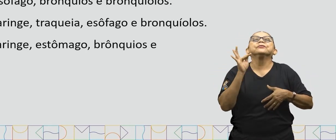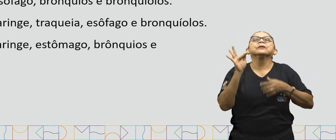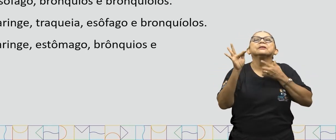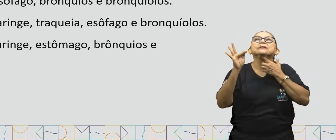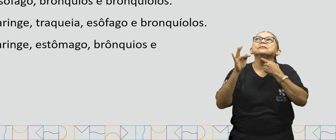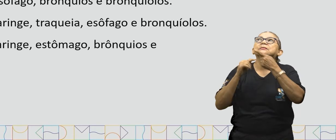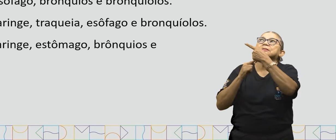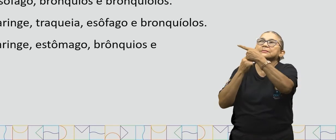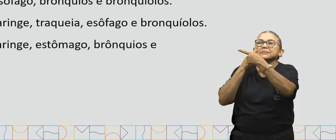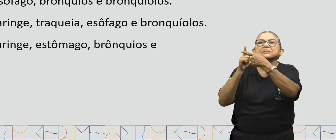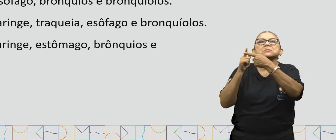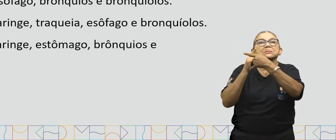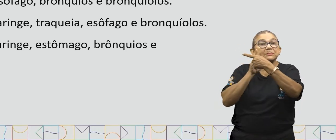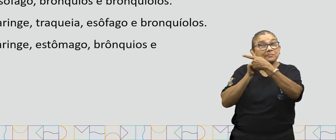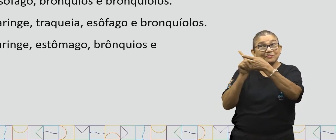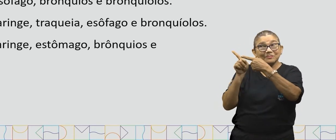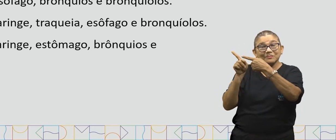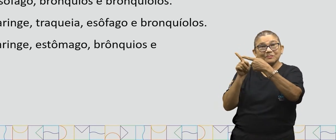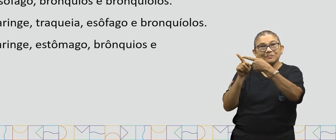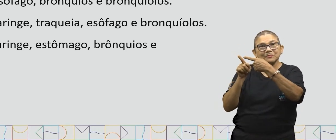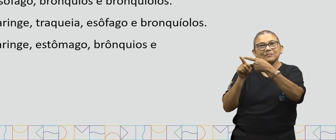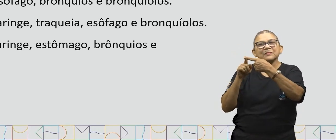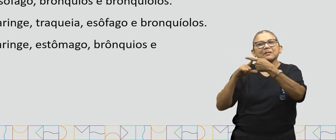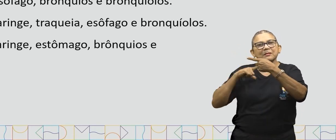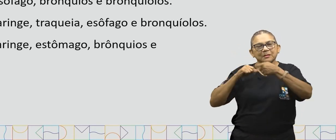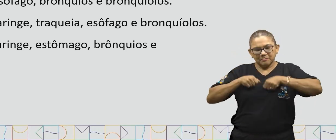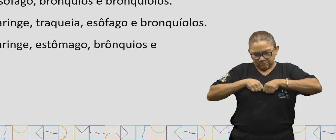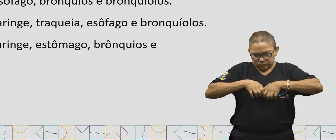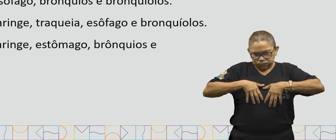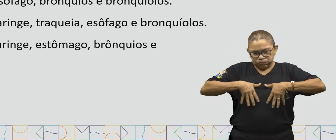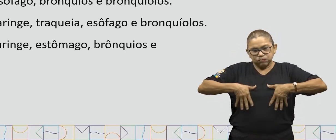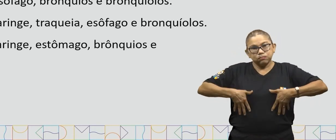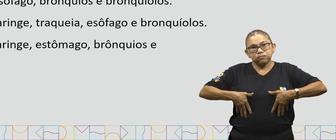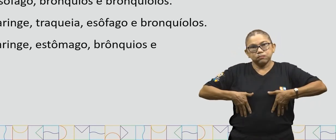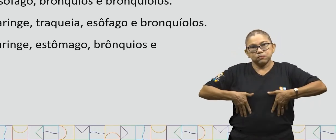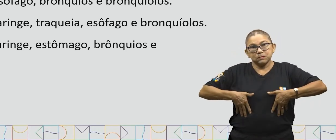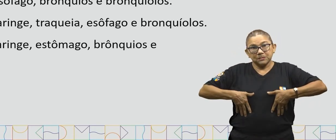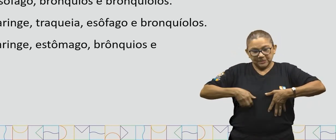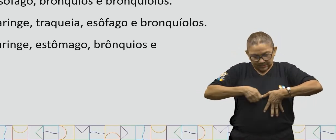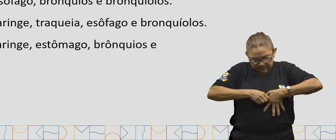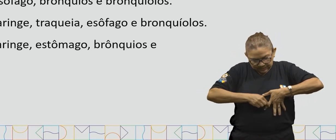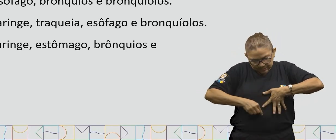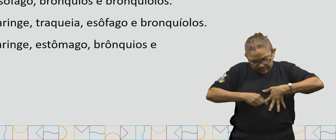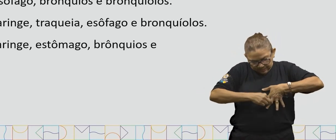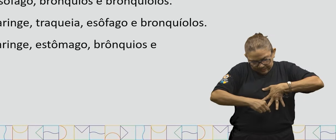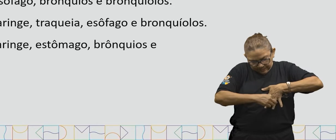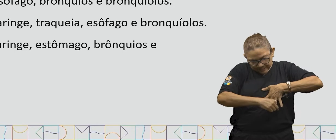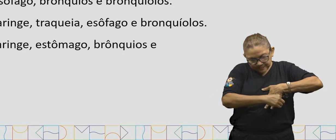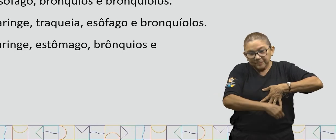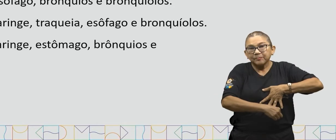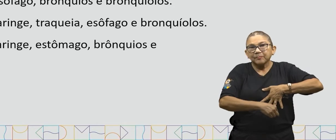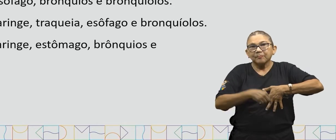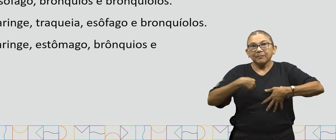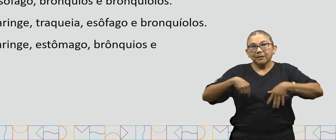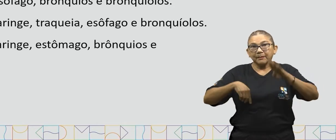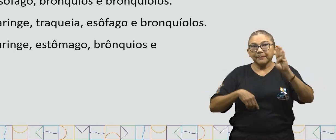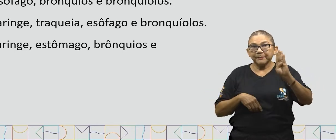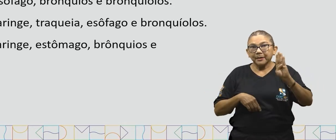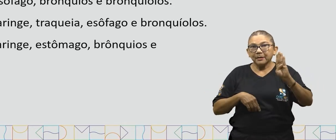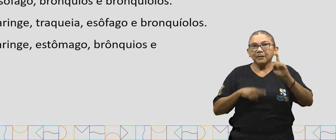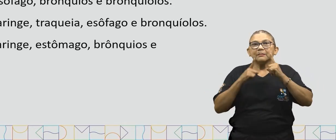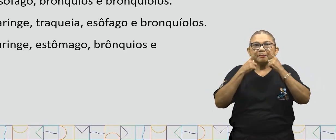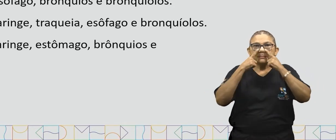esôfago, traqueia, brônquios e bronquíolos. B, cavidades